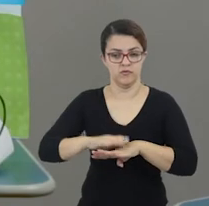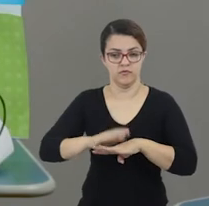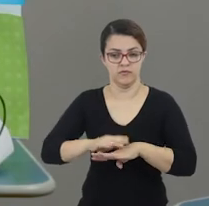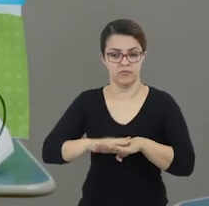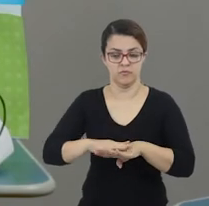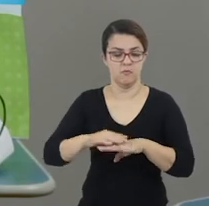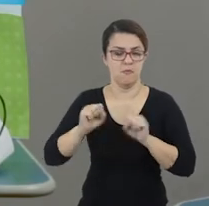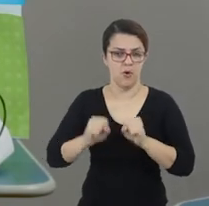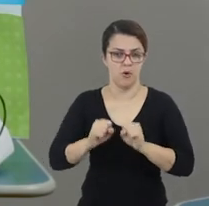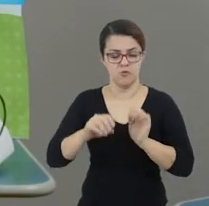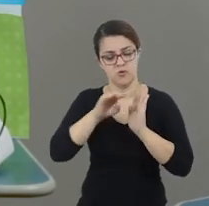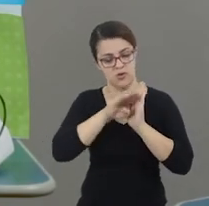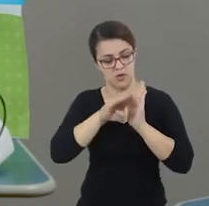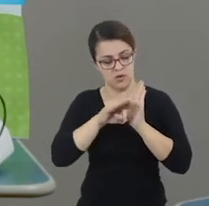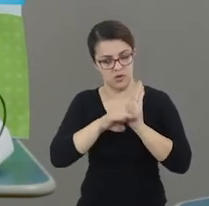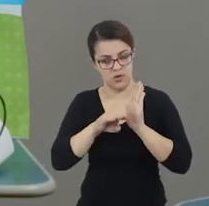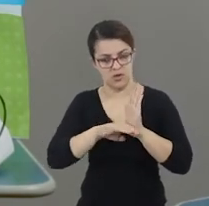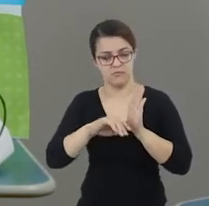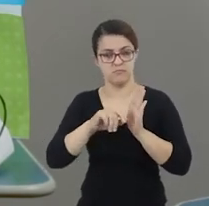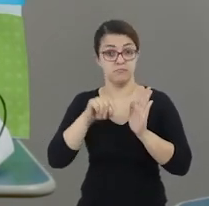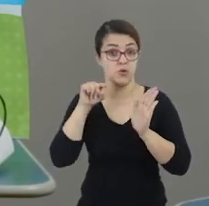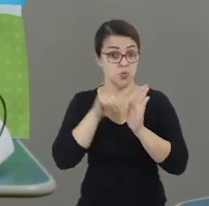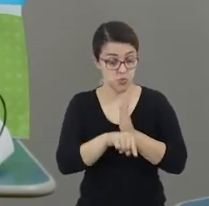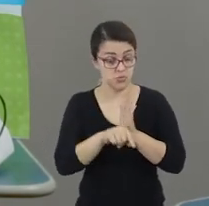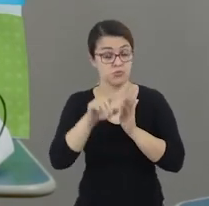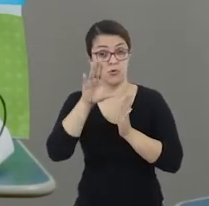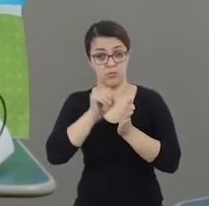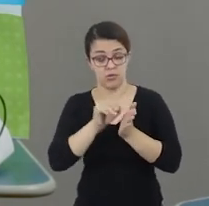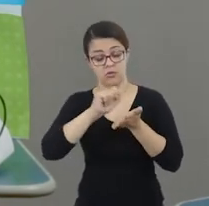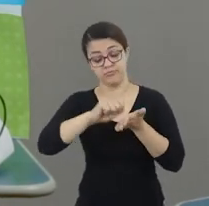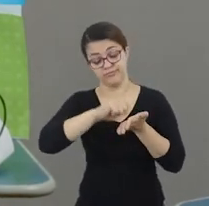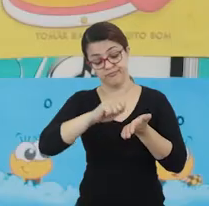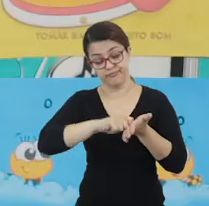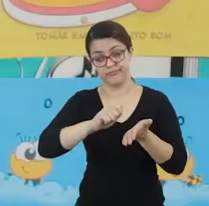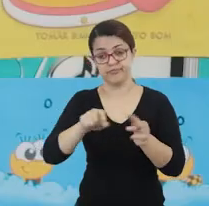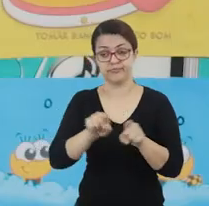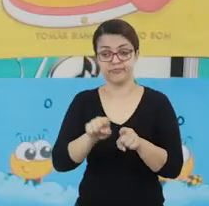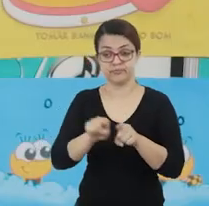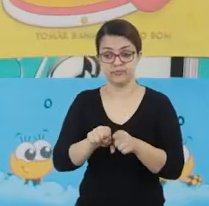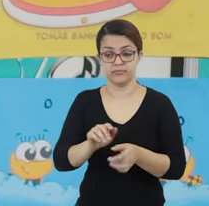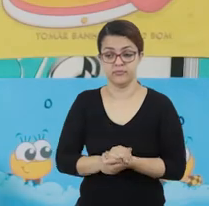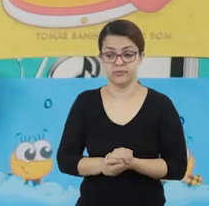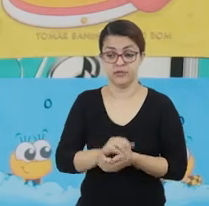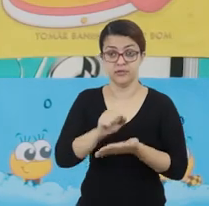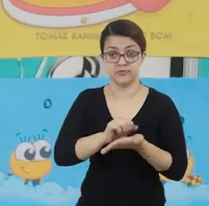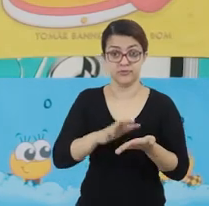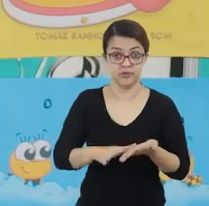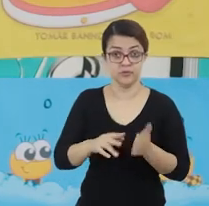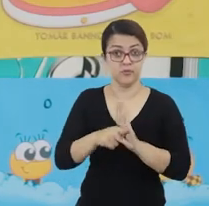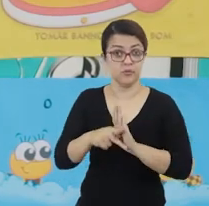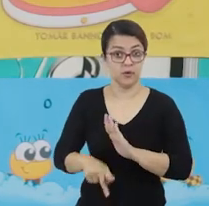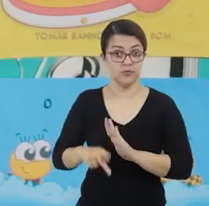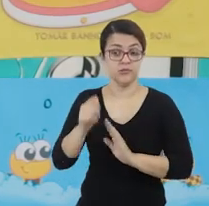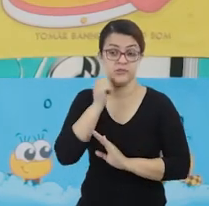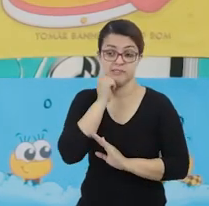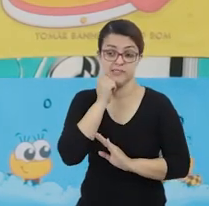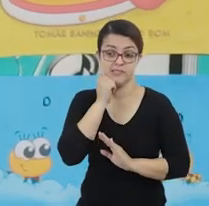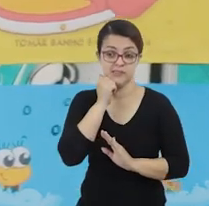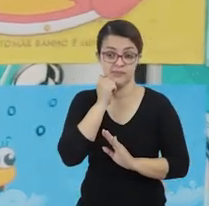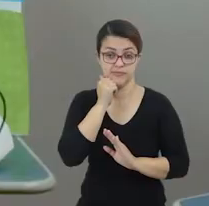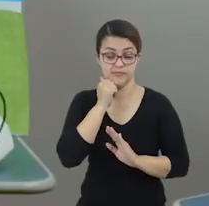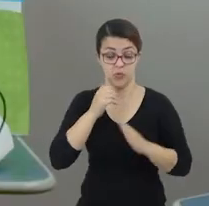fazer em forma de lista, você pode reescrever as perguntas, tá bom? E na atividade de ciências, vocês vão ver